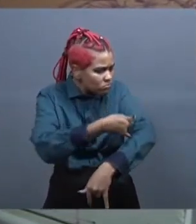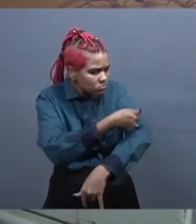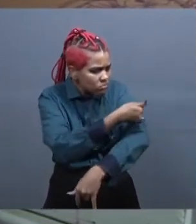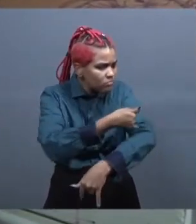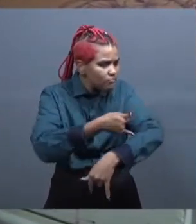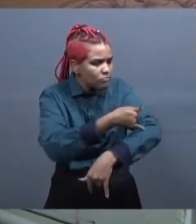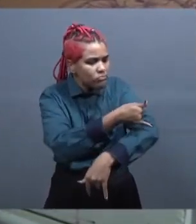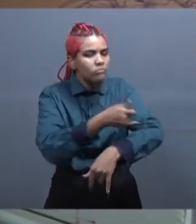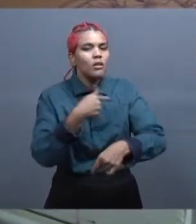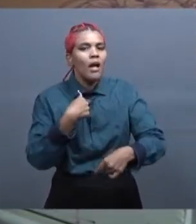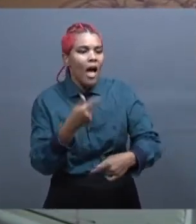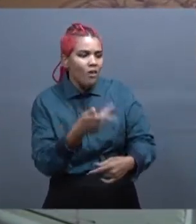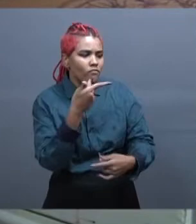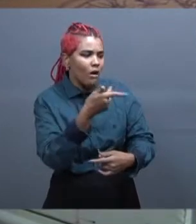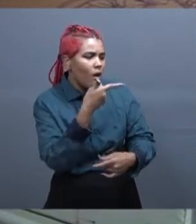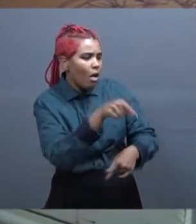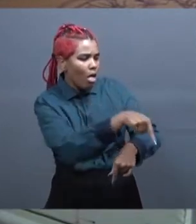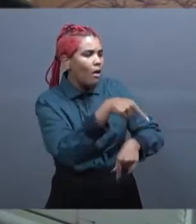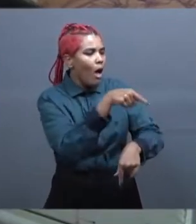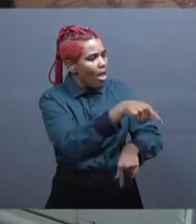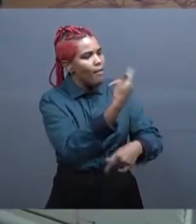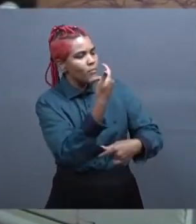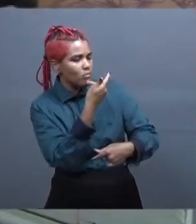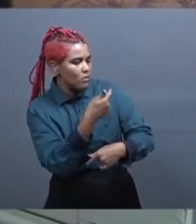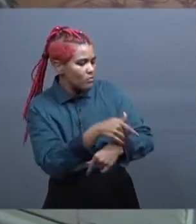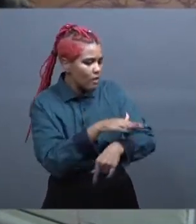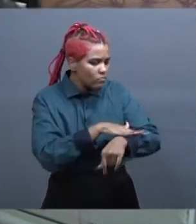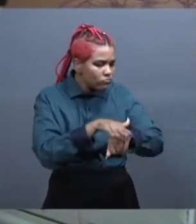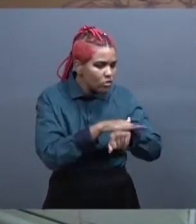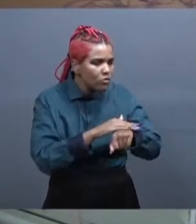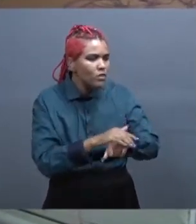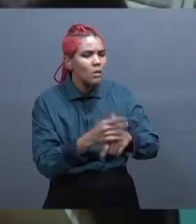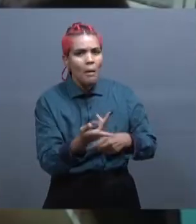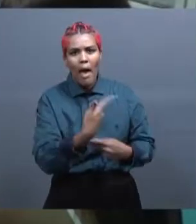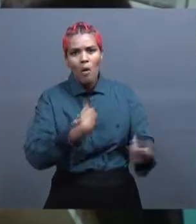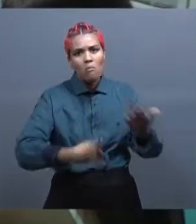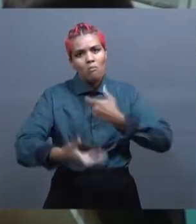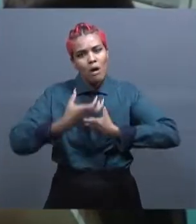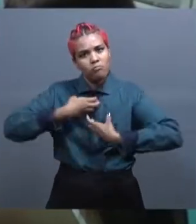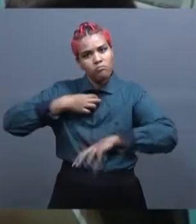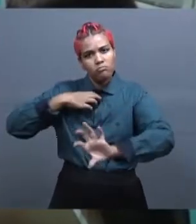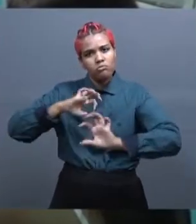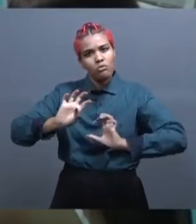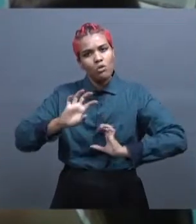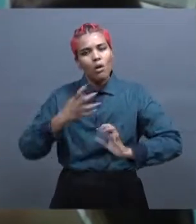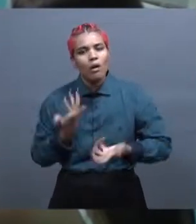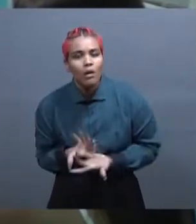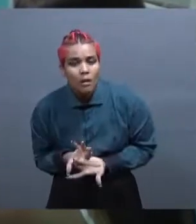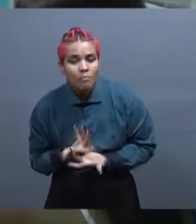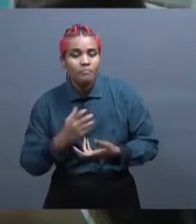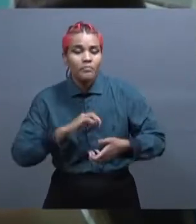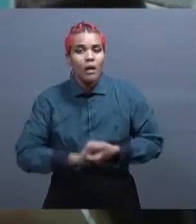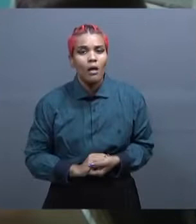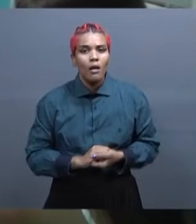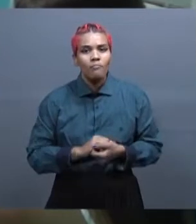pra fora e sair bem melhor tanto para você quanto para outra pessoa assim além de ajudar as pessoas a vencer a depressão e outras